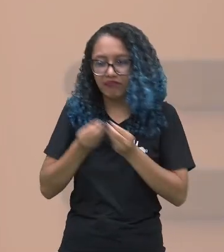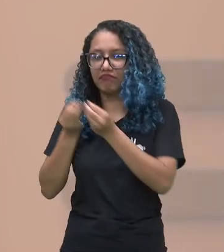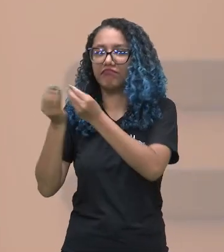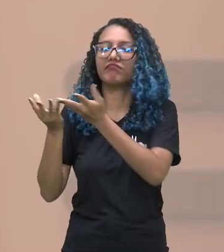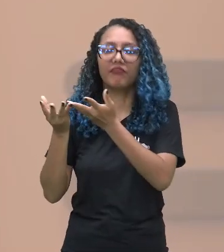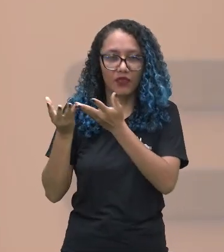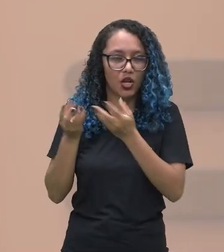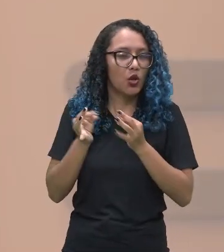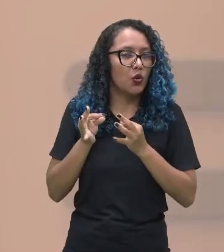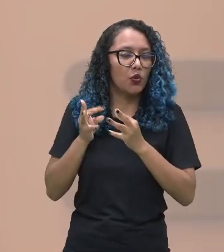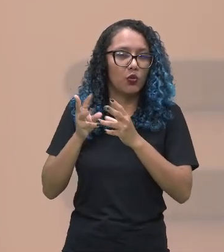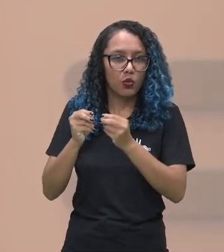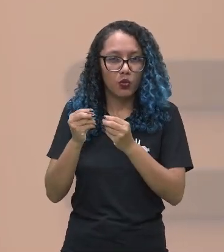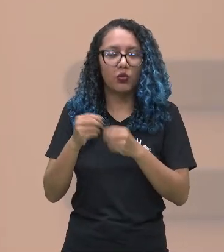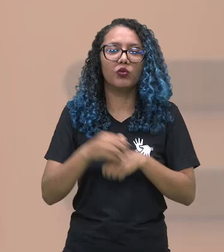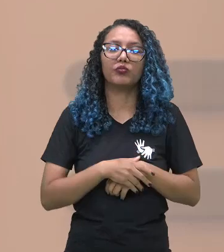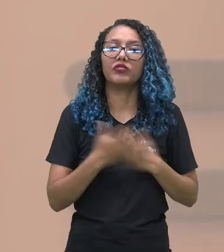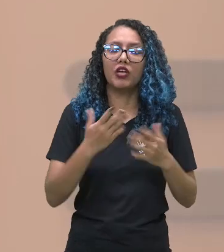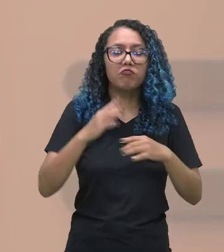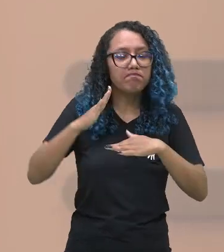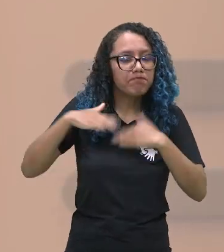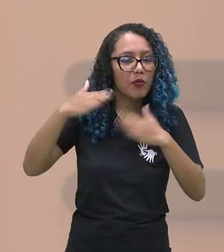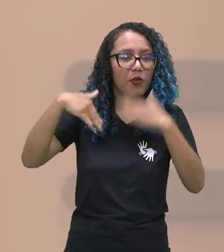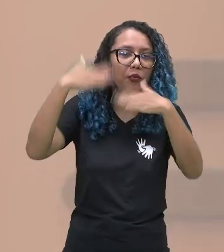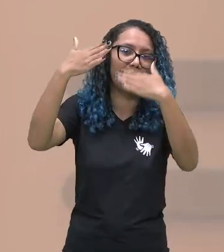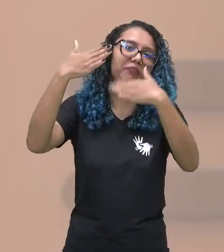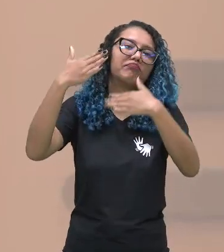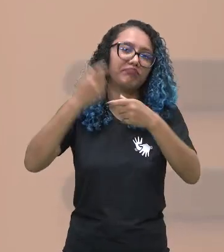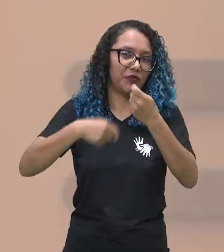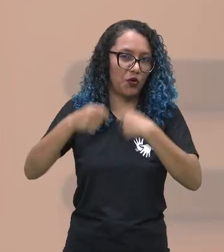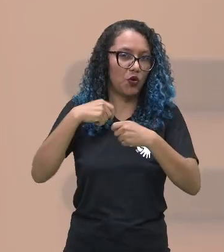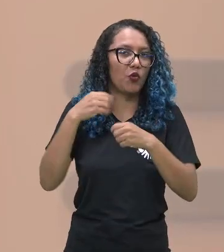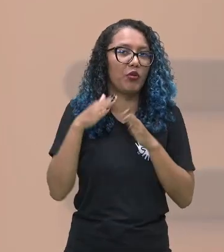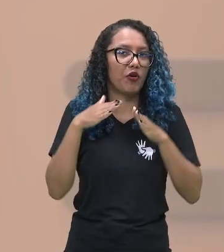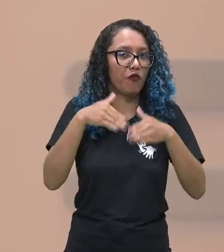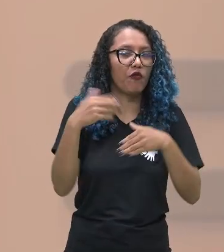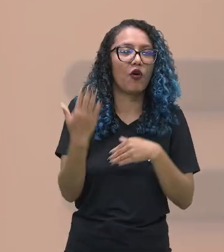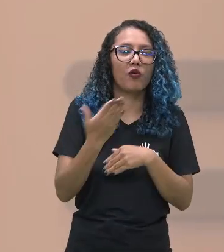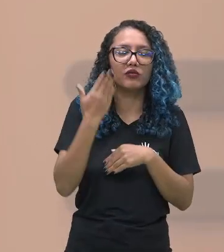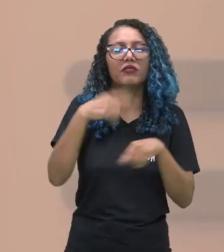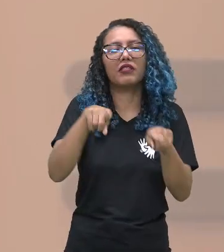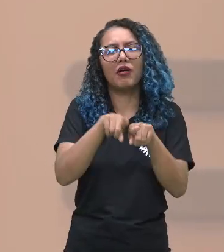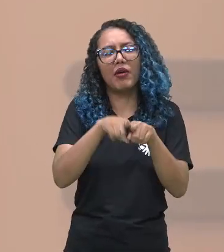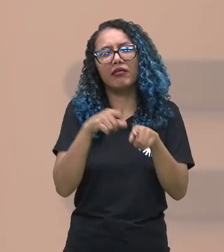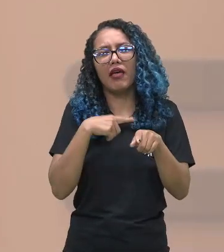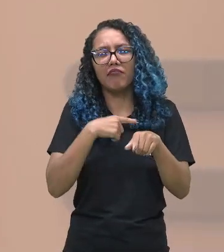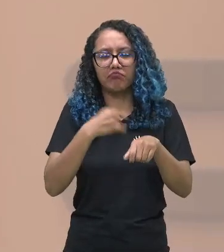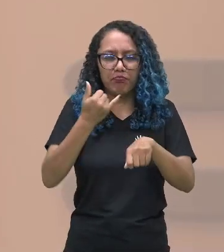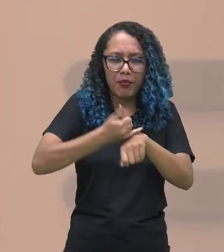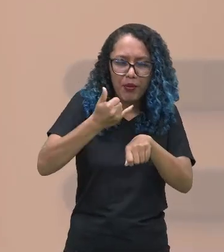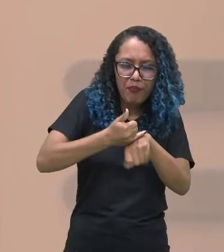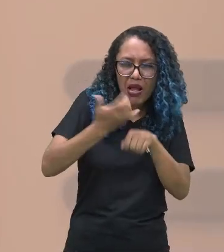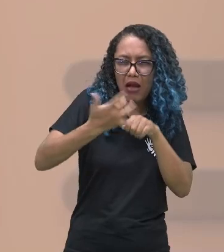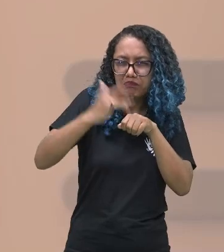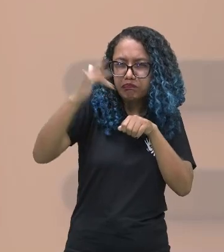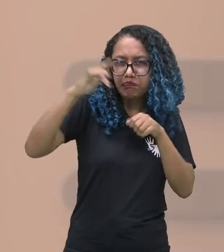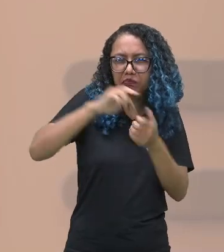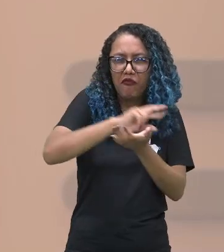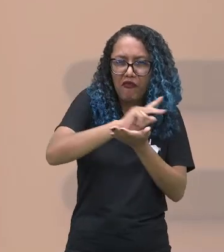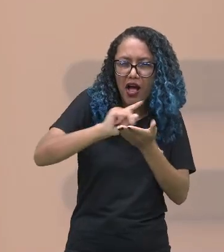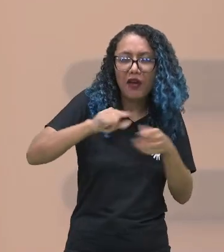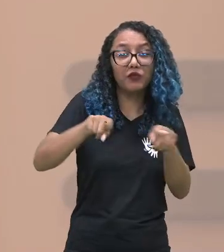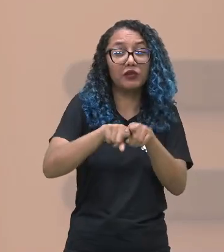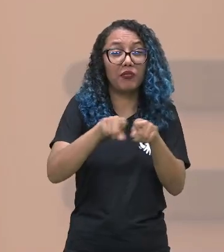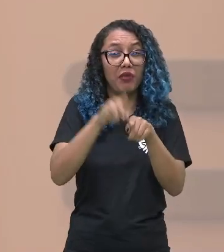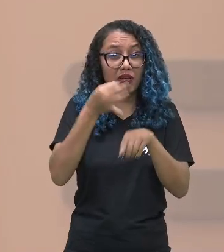a economia açucareira prosperou. E assim nós vamos com os metais preciosos, e assim nós vamos com o